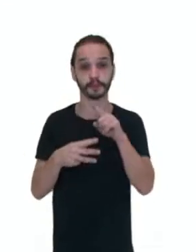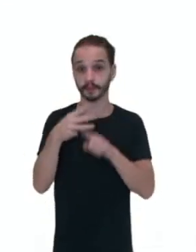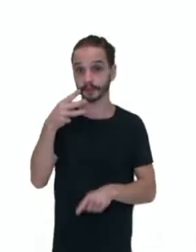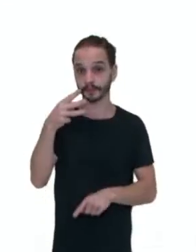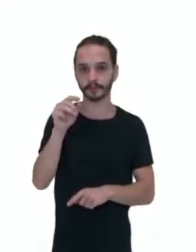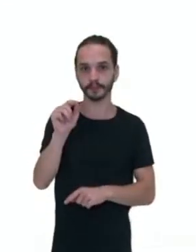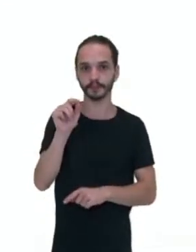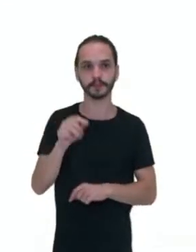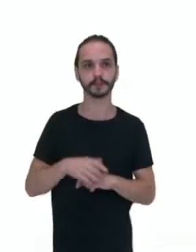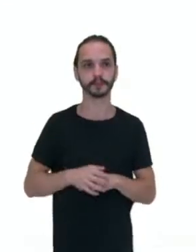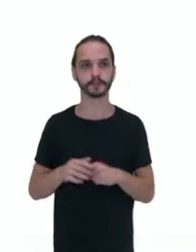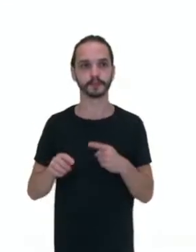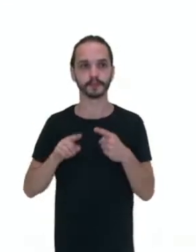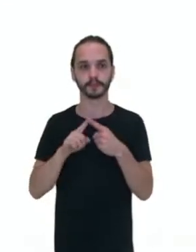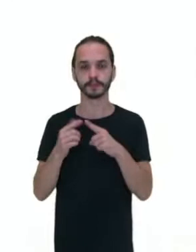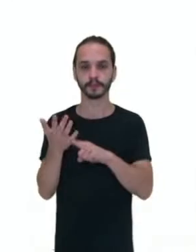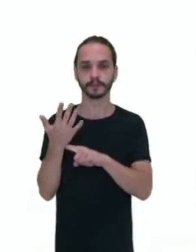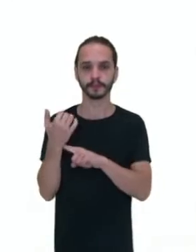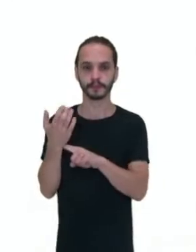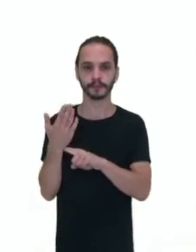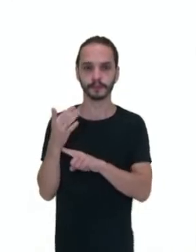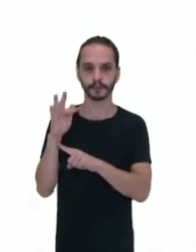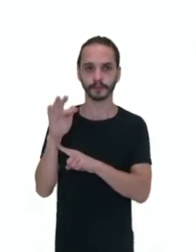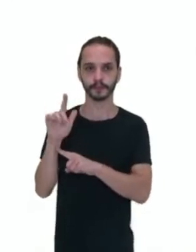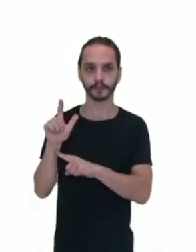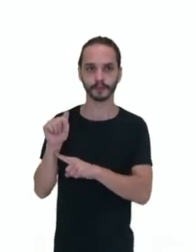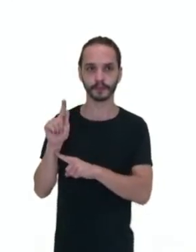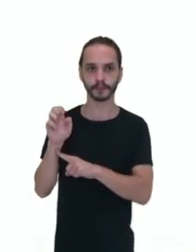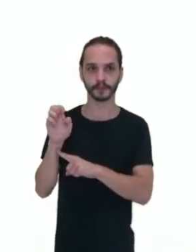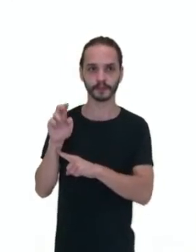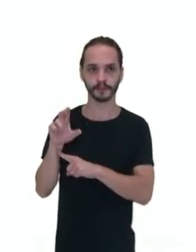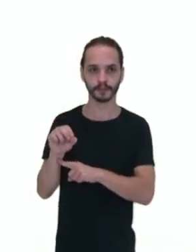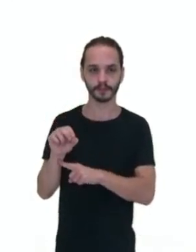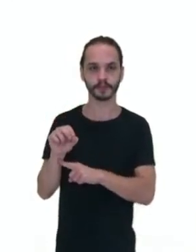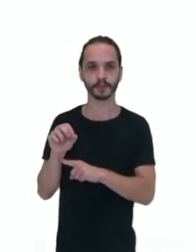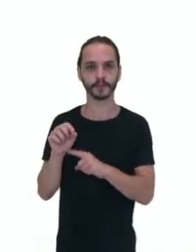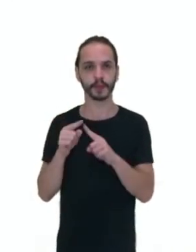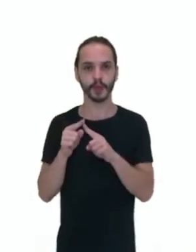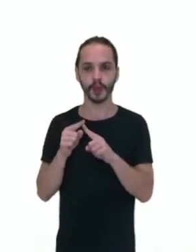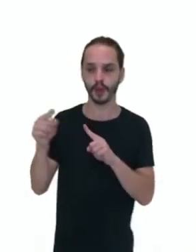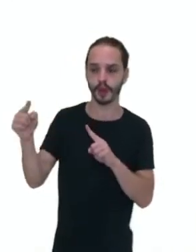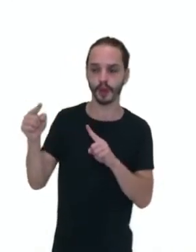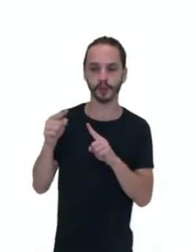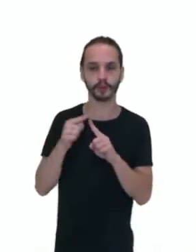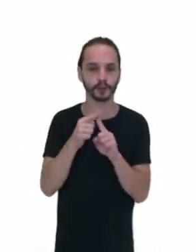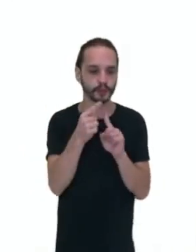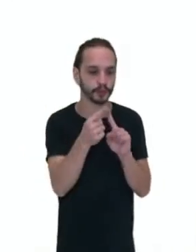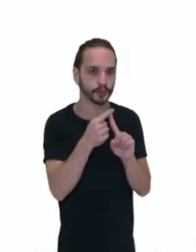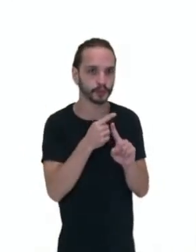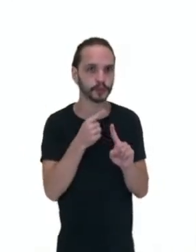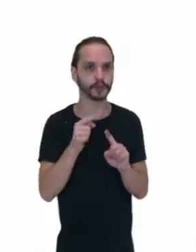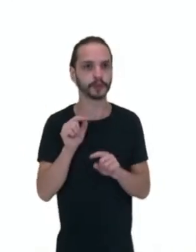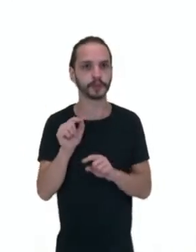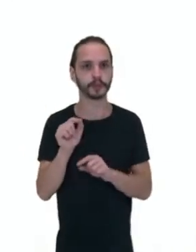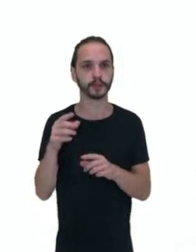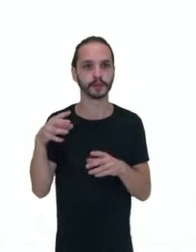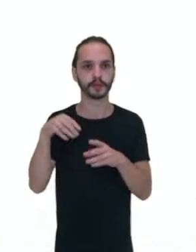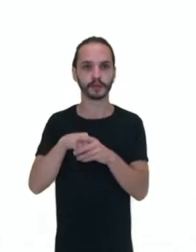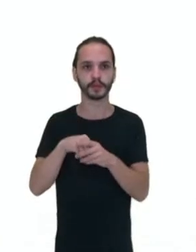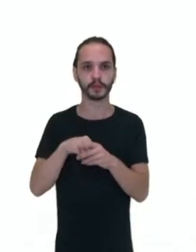3. Algas com flagelos, um longo e outro curto, localizados no polo anterior da